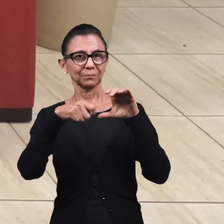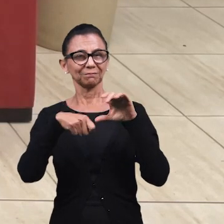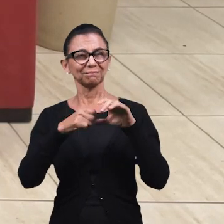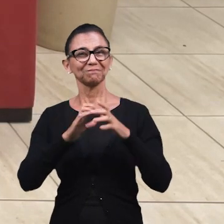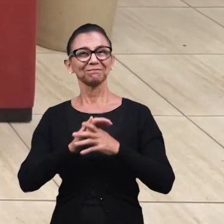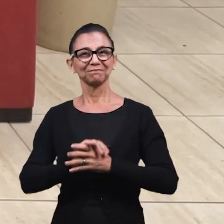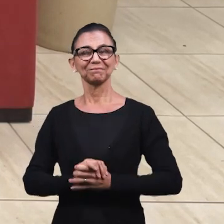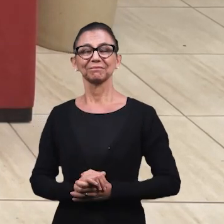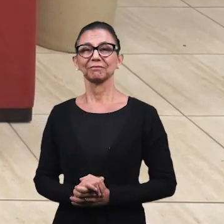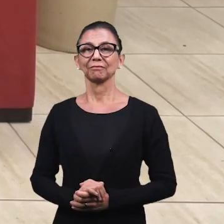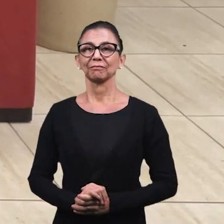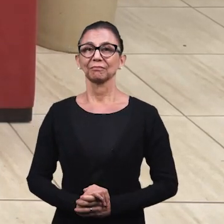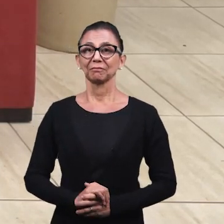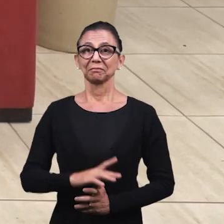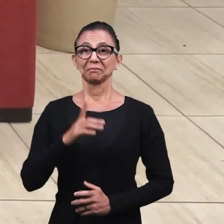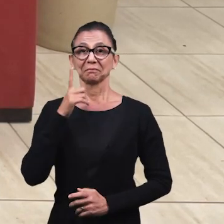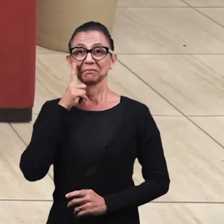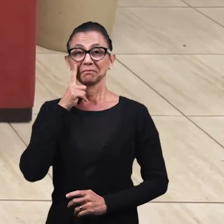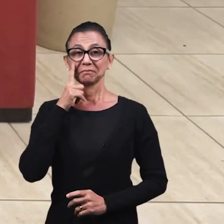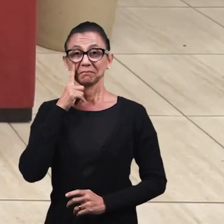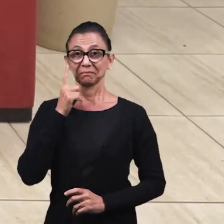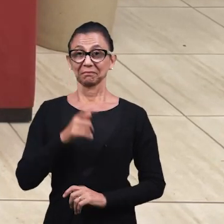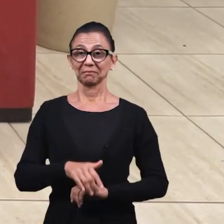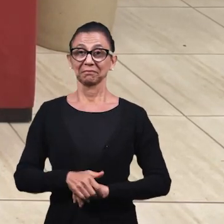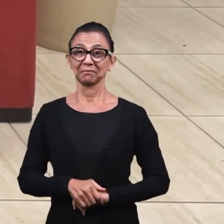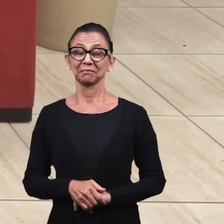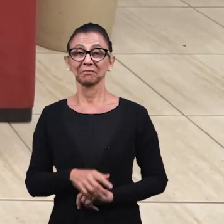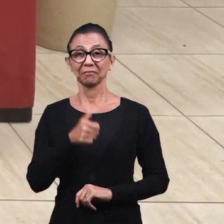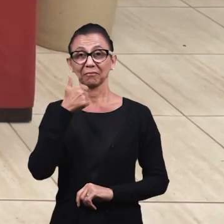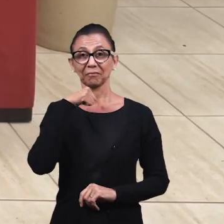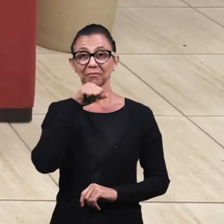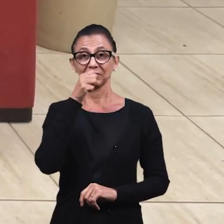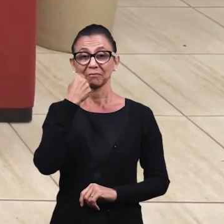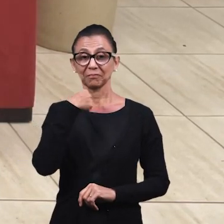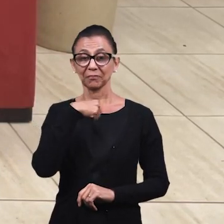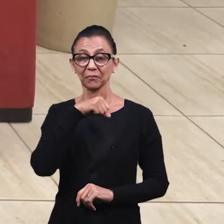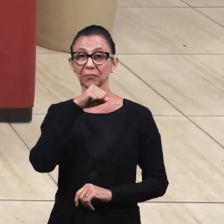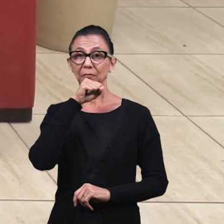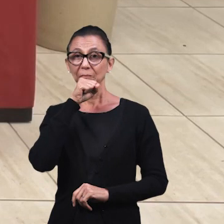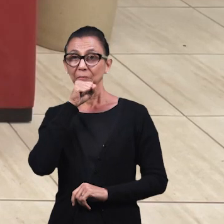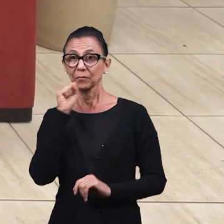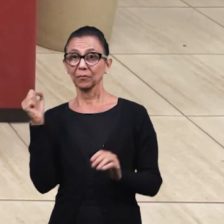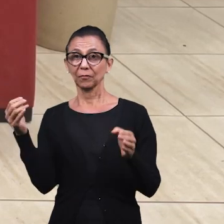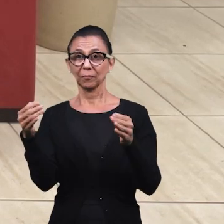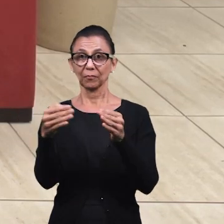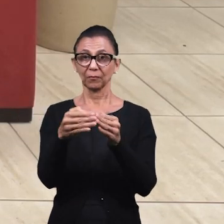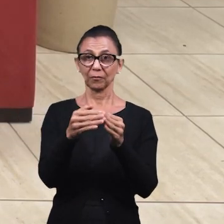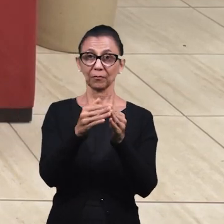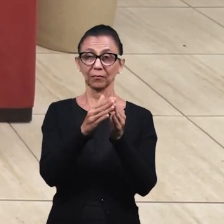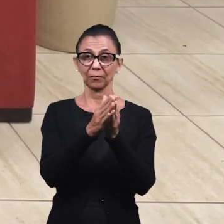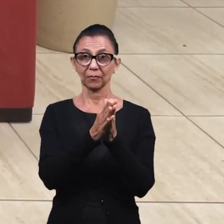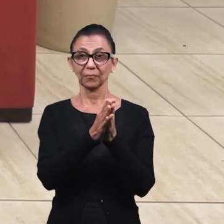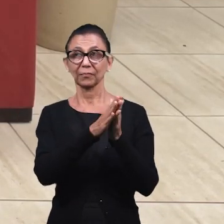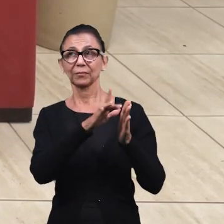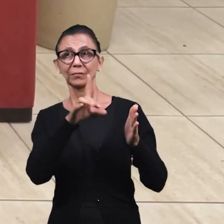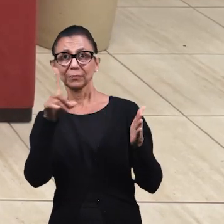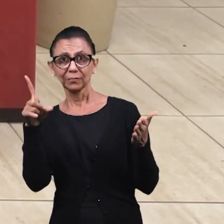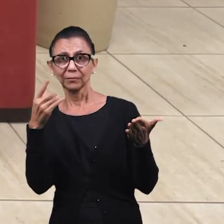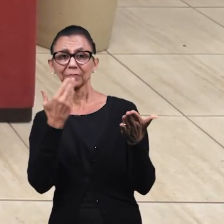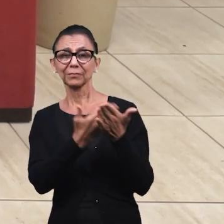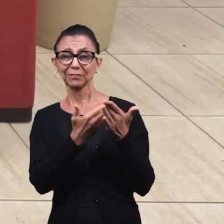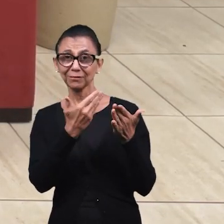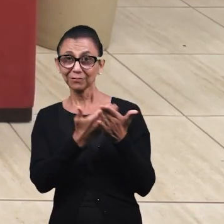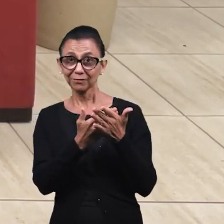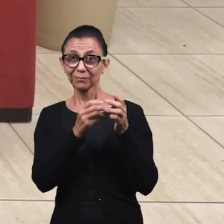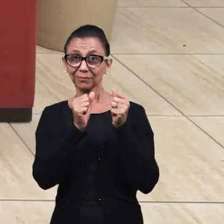esse trabalho mais de perto, nós estamos vendo que os pais estão sendo levados de volta para a palavra, a buscarem ao Senhor na palavra